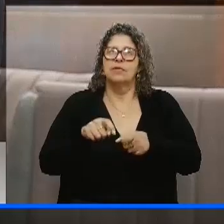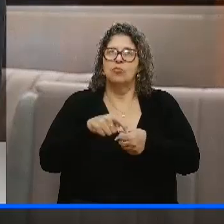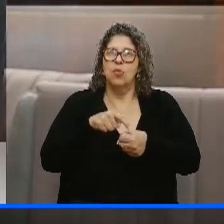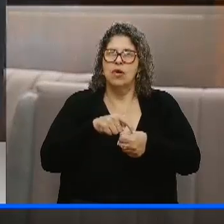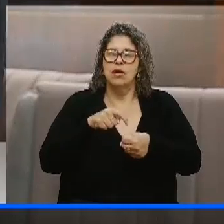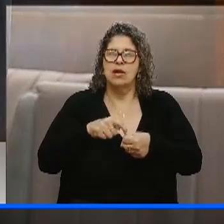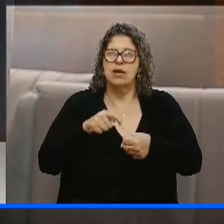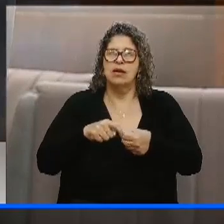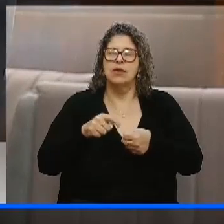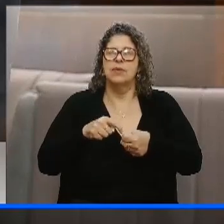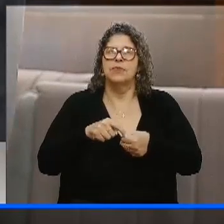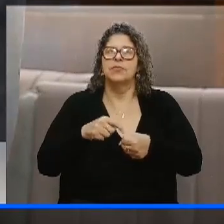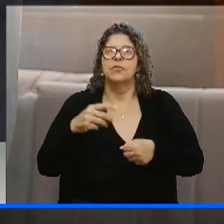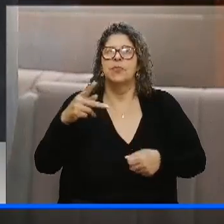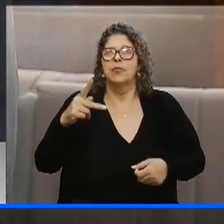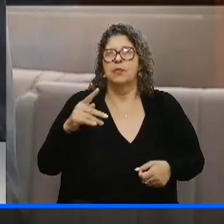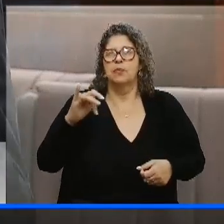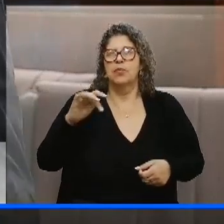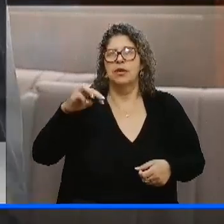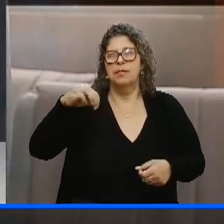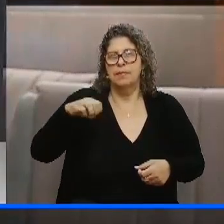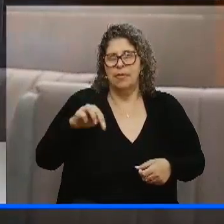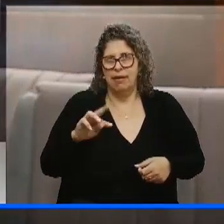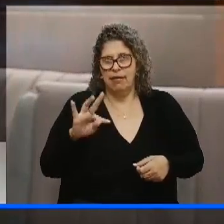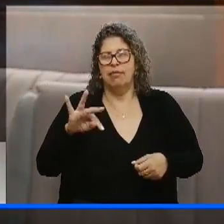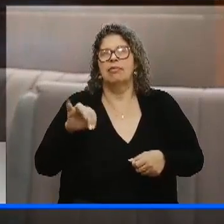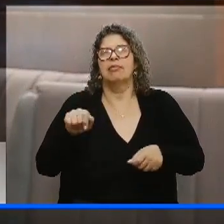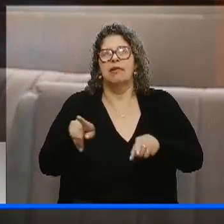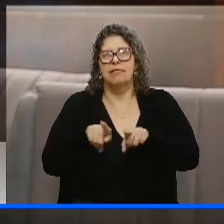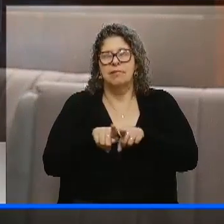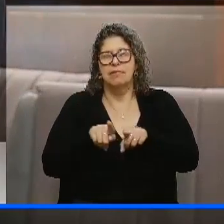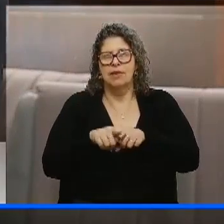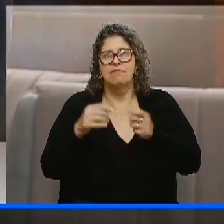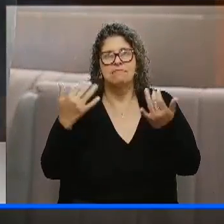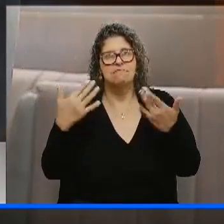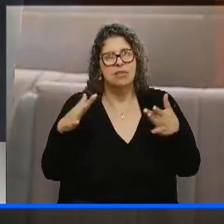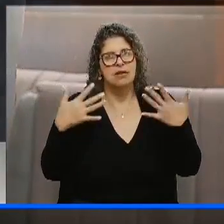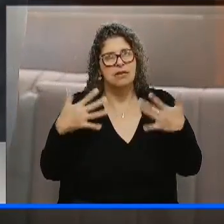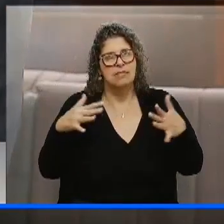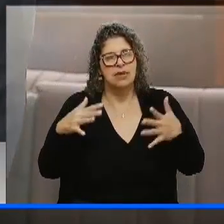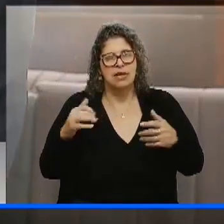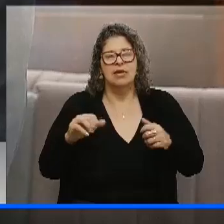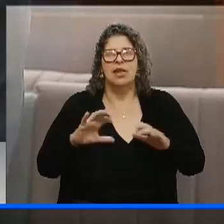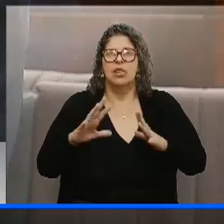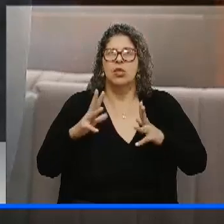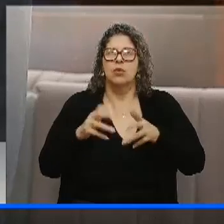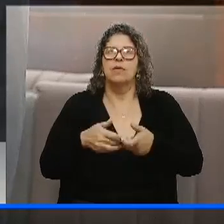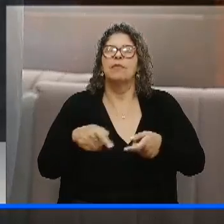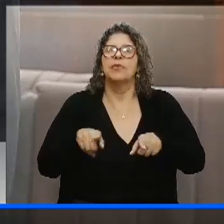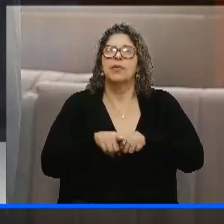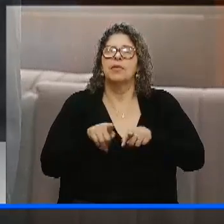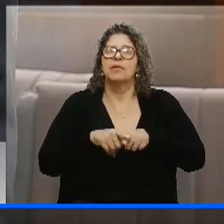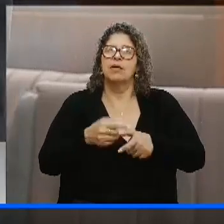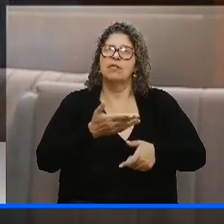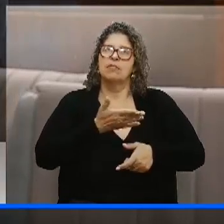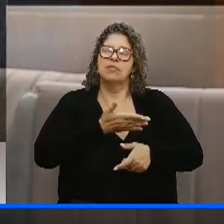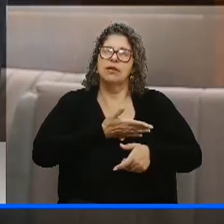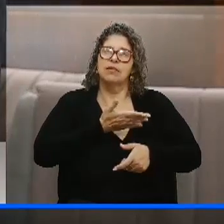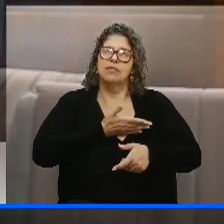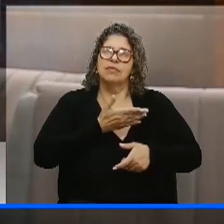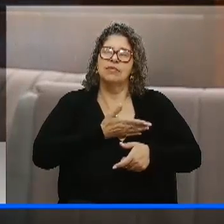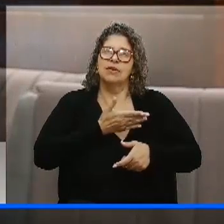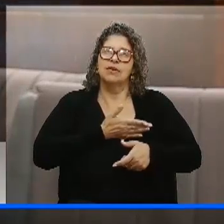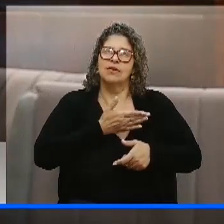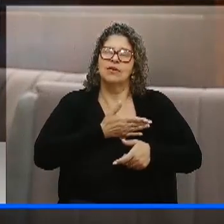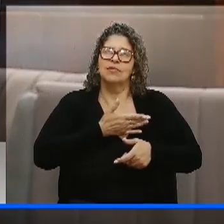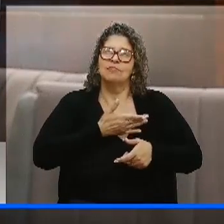é muito importante para bens aí parabéns a corte também é o meu amigo pessoal fomos prefeitos